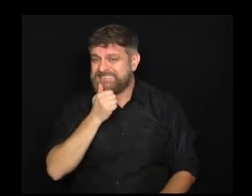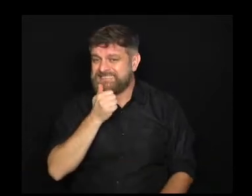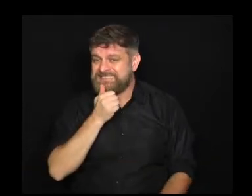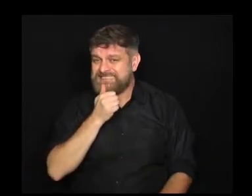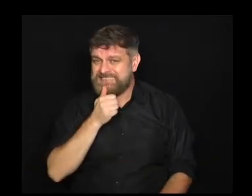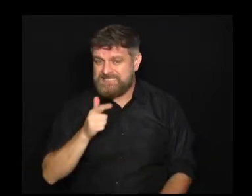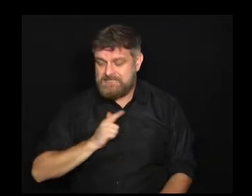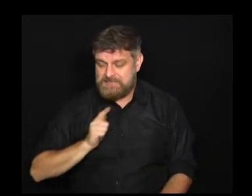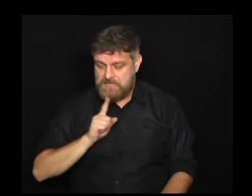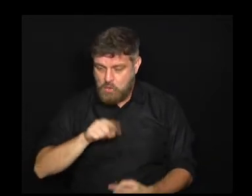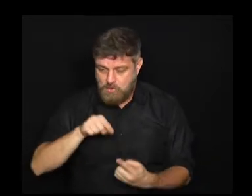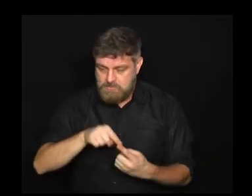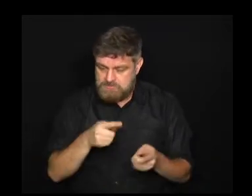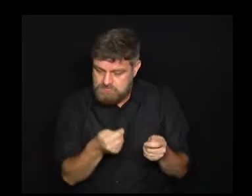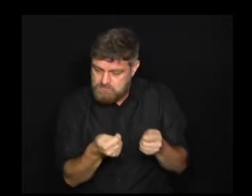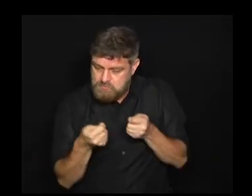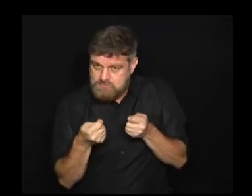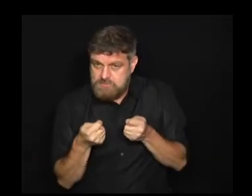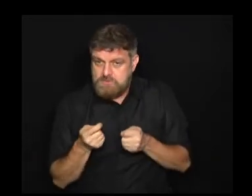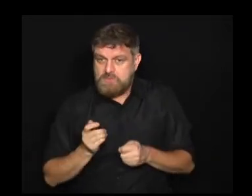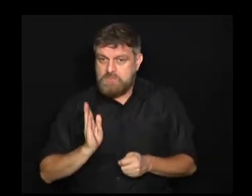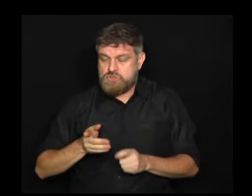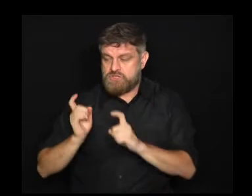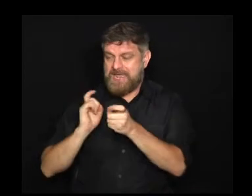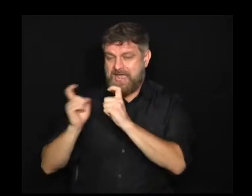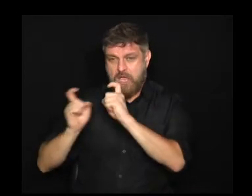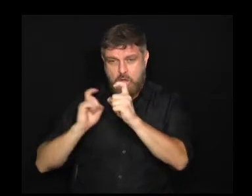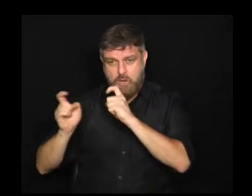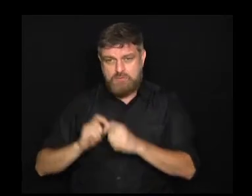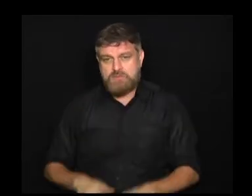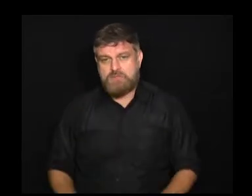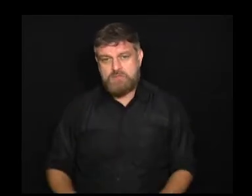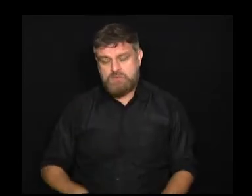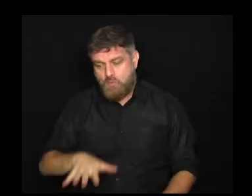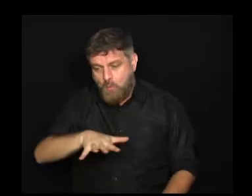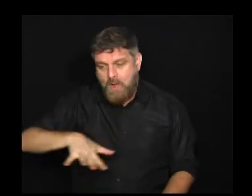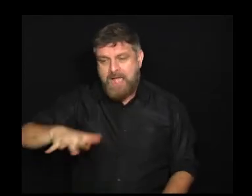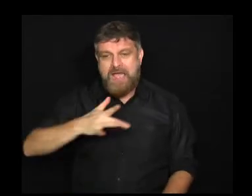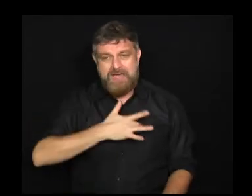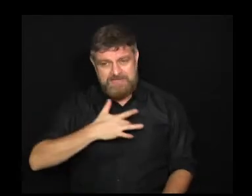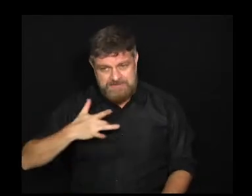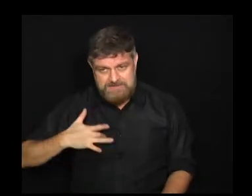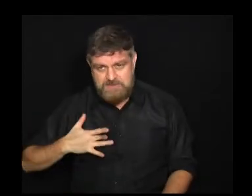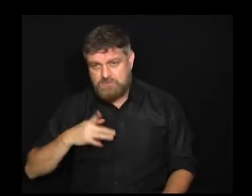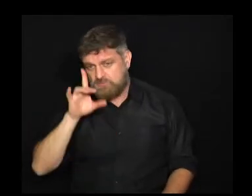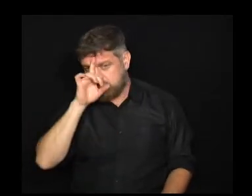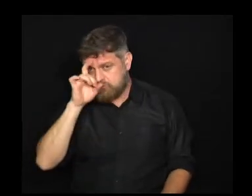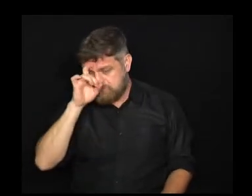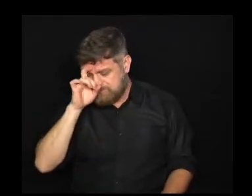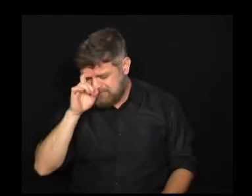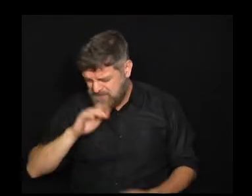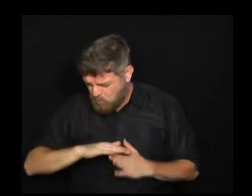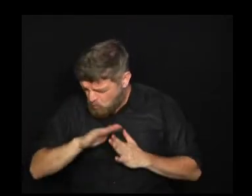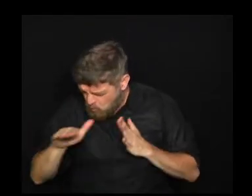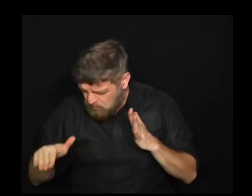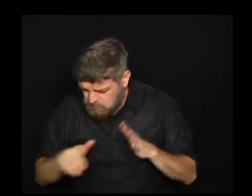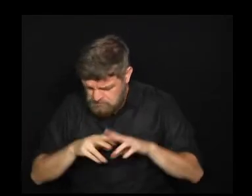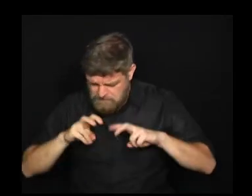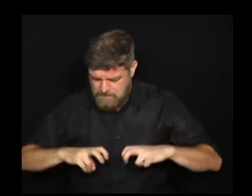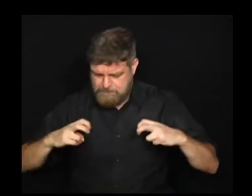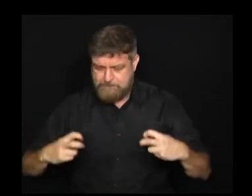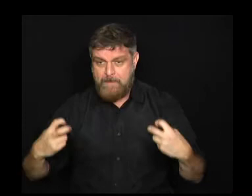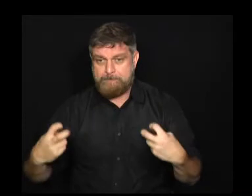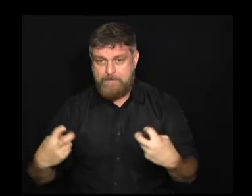para contenção, já tivemos reunião com todos os serviços de saúde do município, hospitalares e